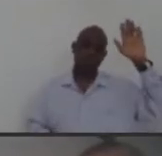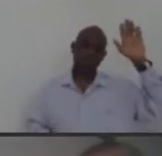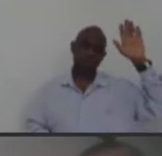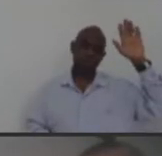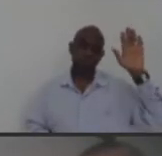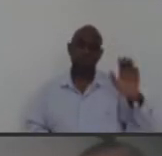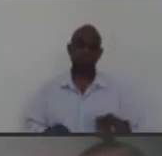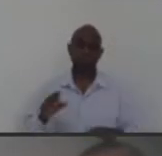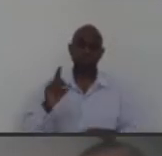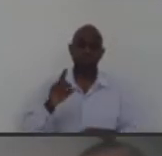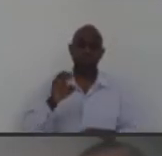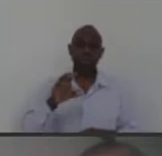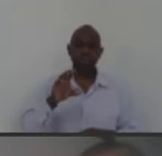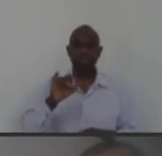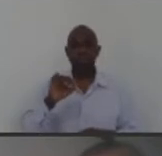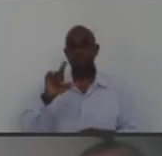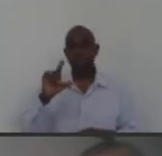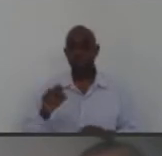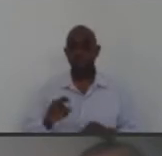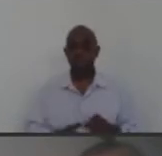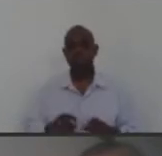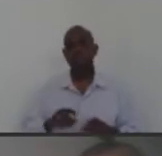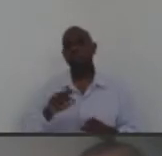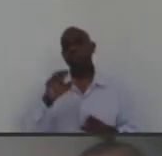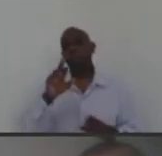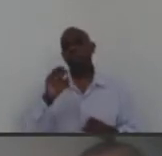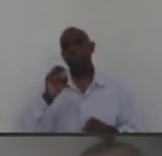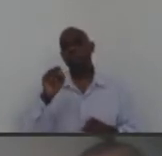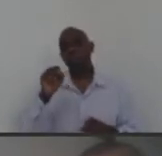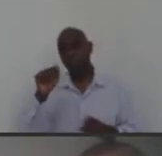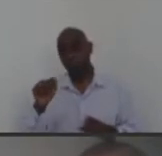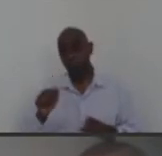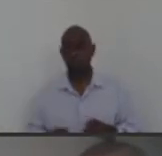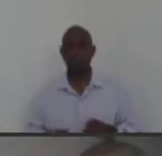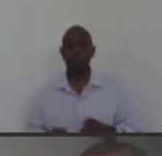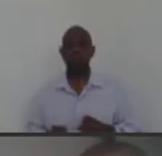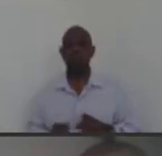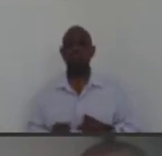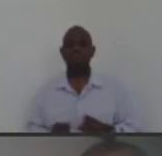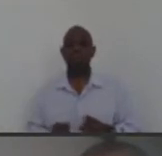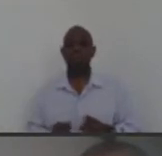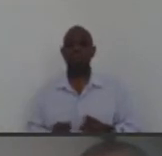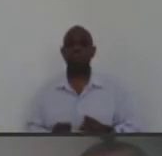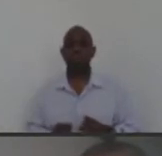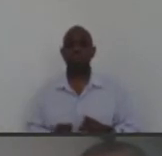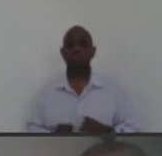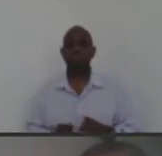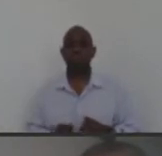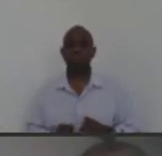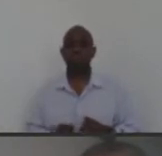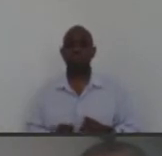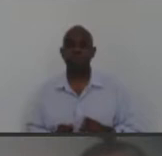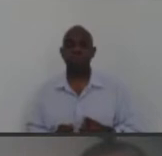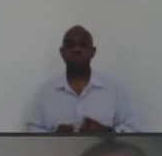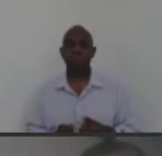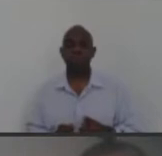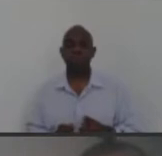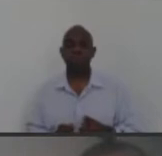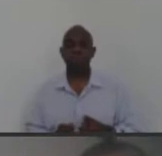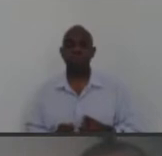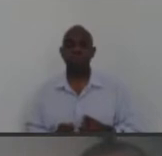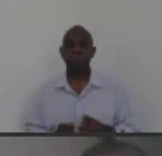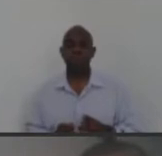Décio Maviroli, vereador Sérgio Rosa. Construir novas materiais, está certo.